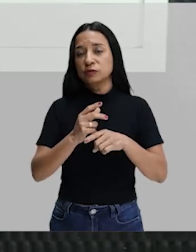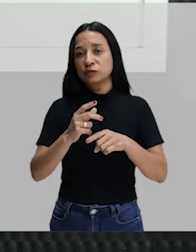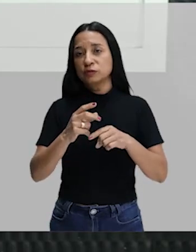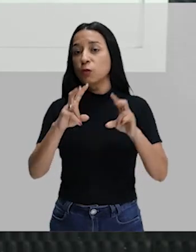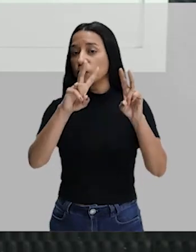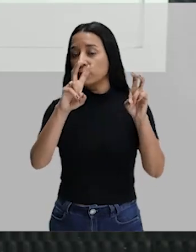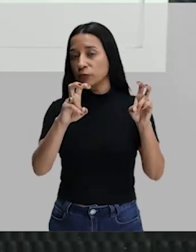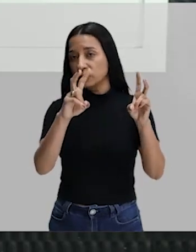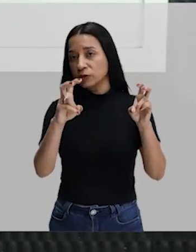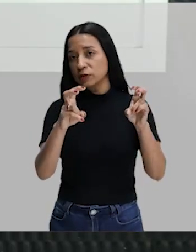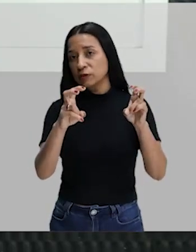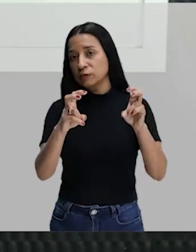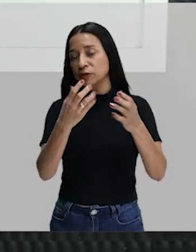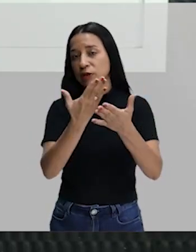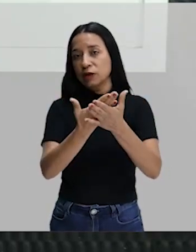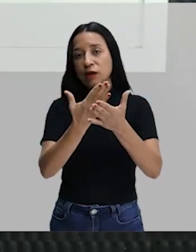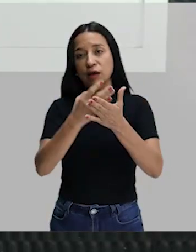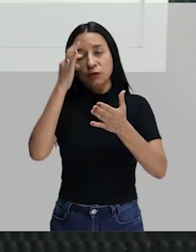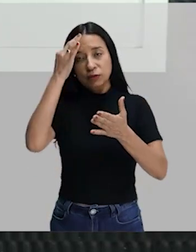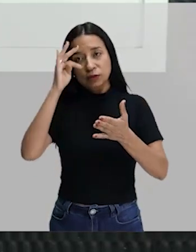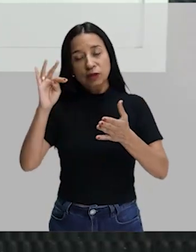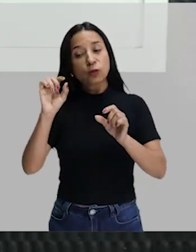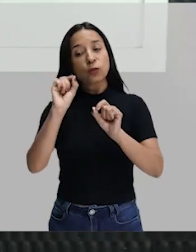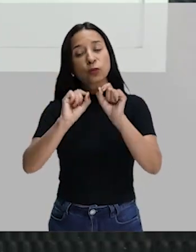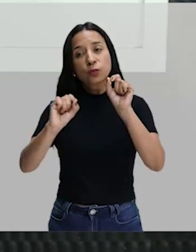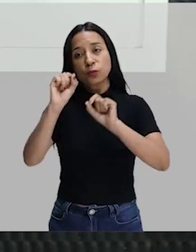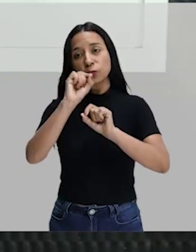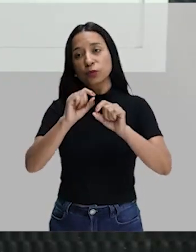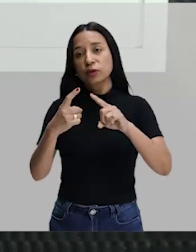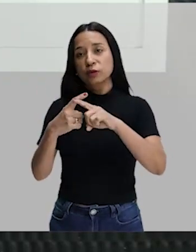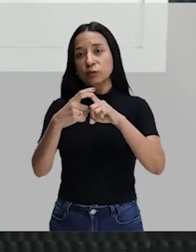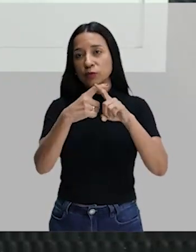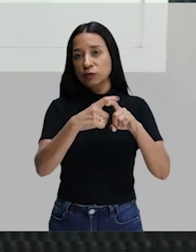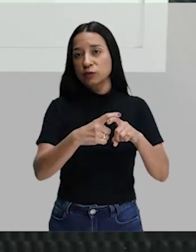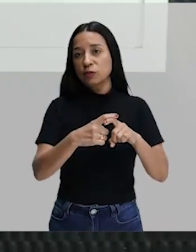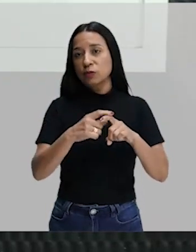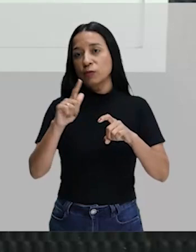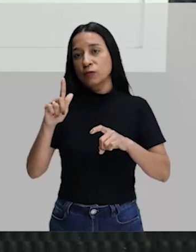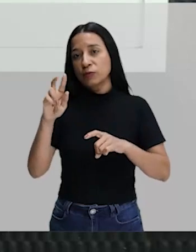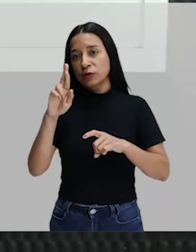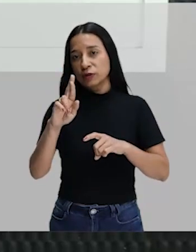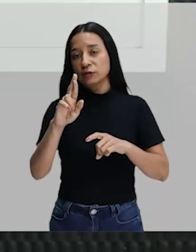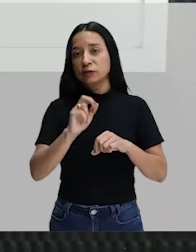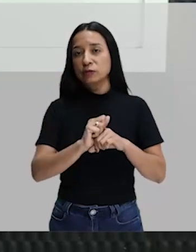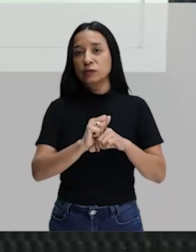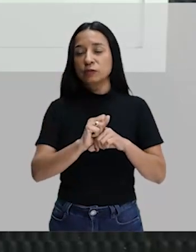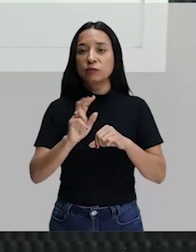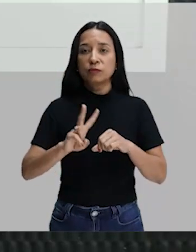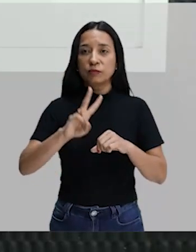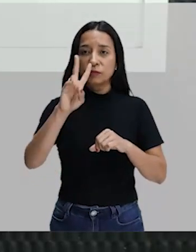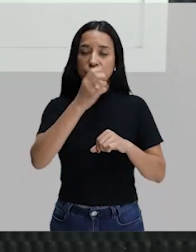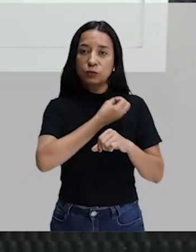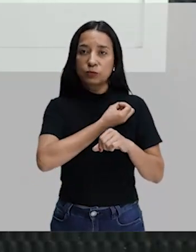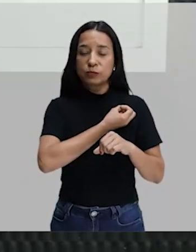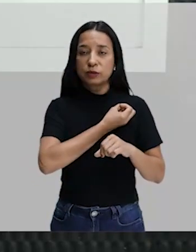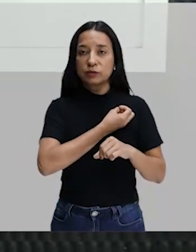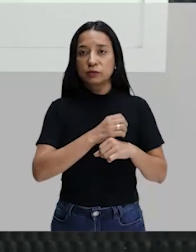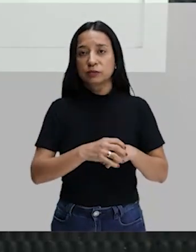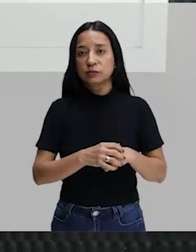né? Aquela aula teórica do que é um polinômio, grau de polinômio, valor